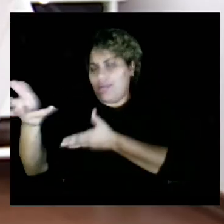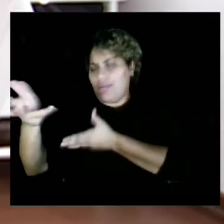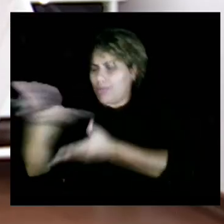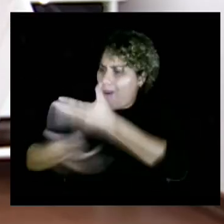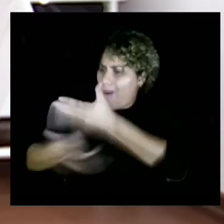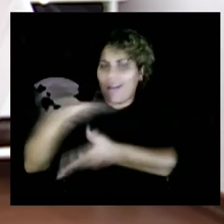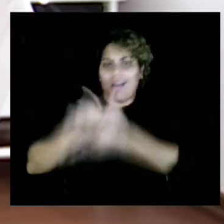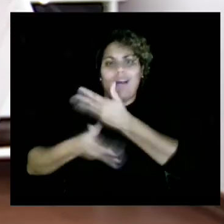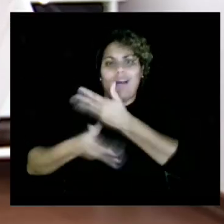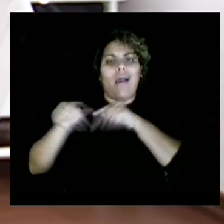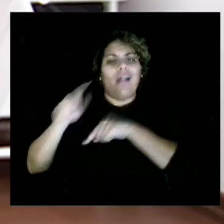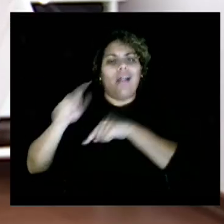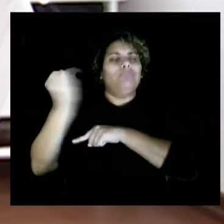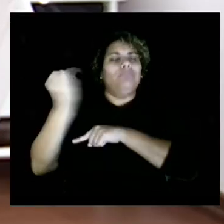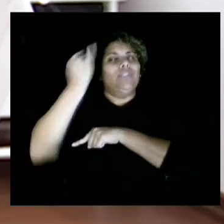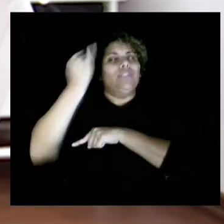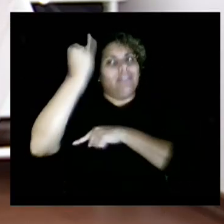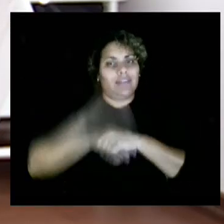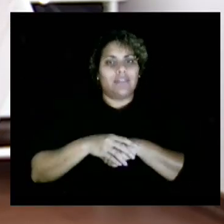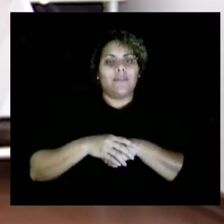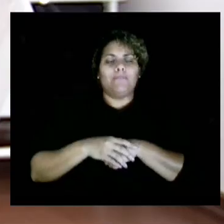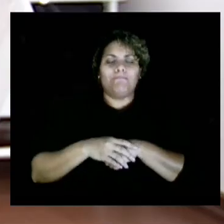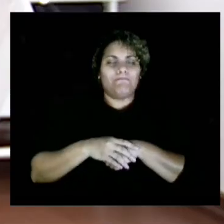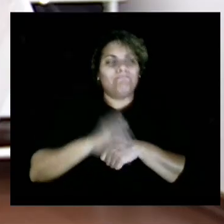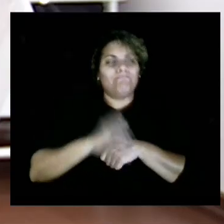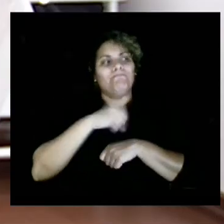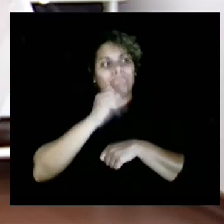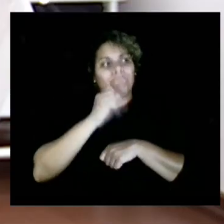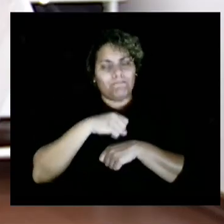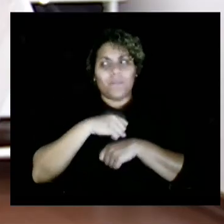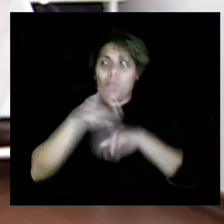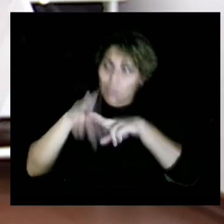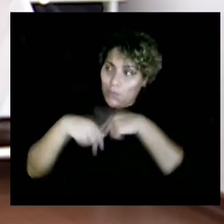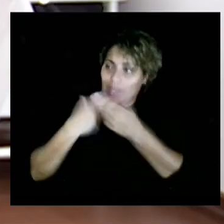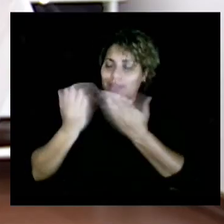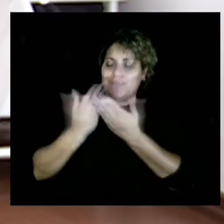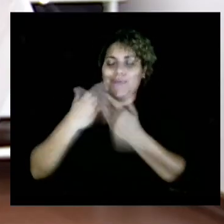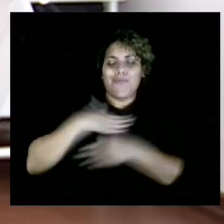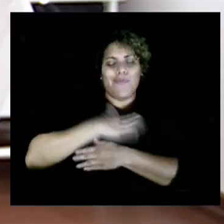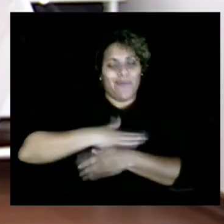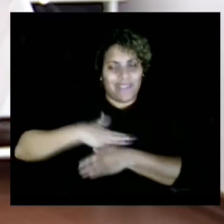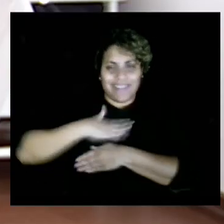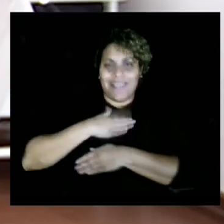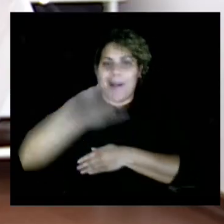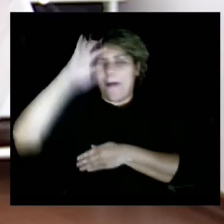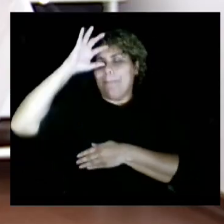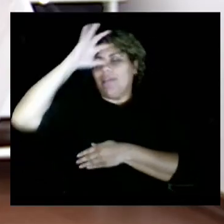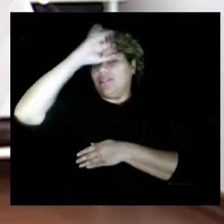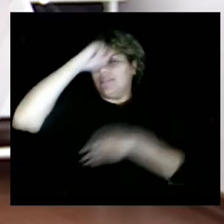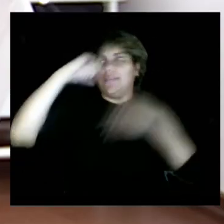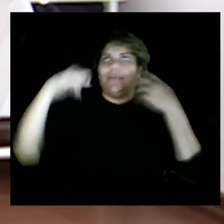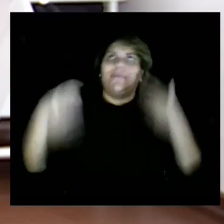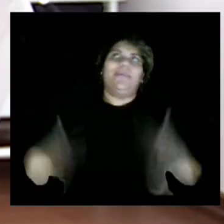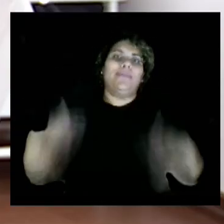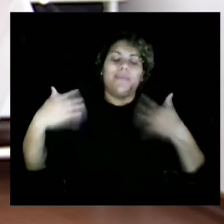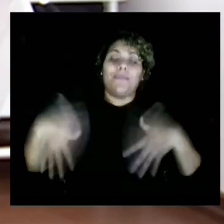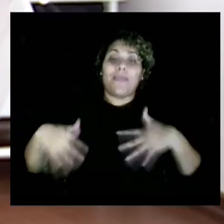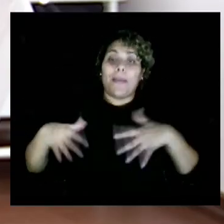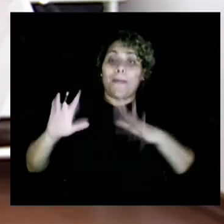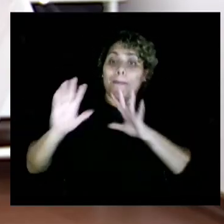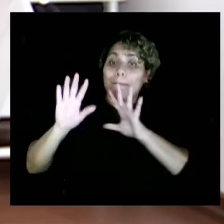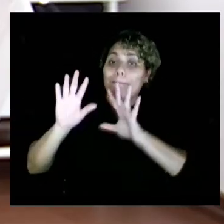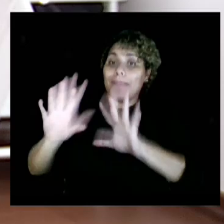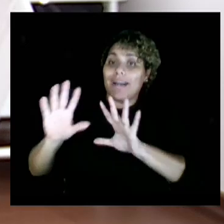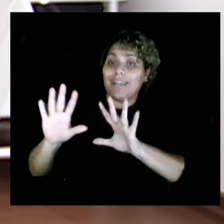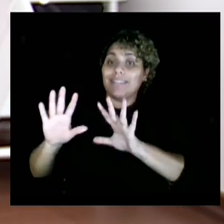importante. Sim. Então, nossa, para mim foi um aprendizado incrível. Mas, conforme for, porque aí